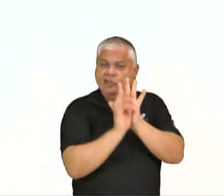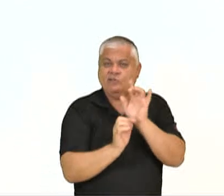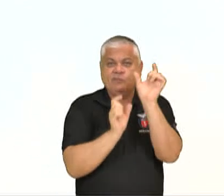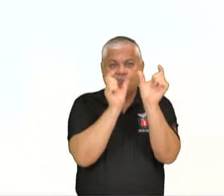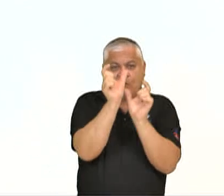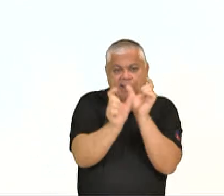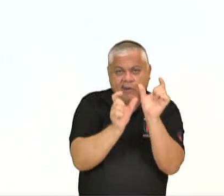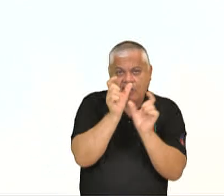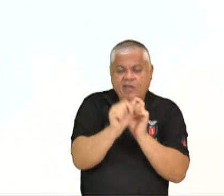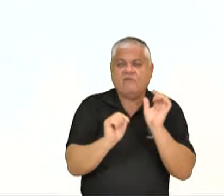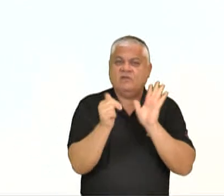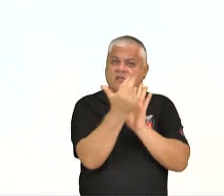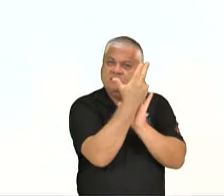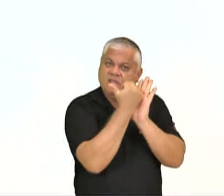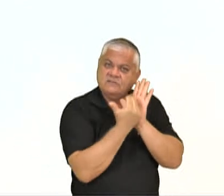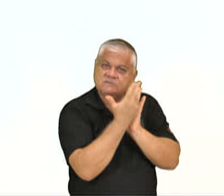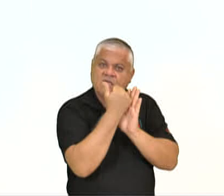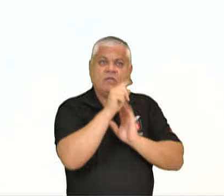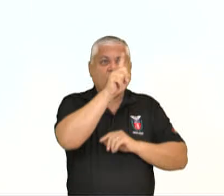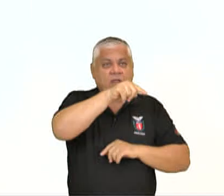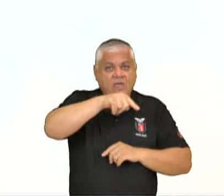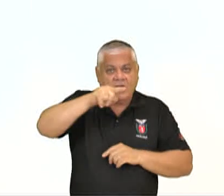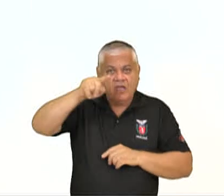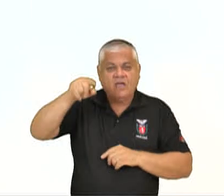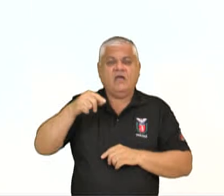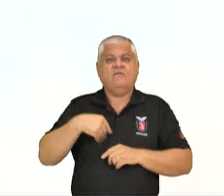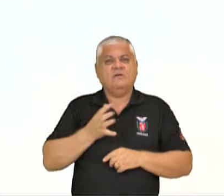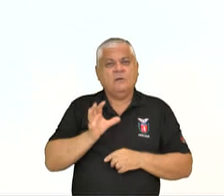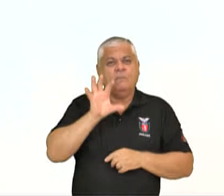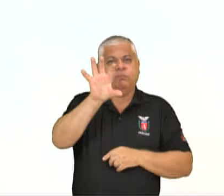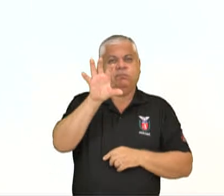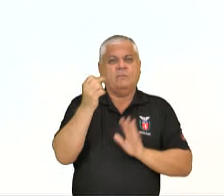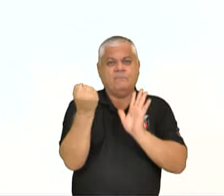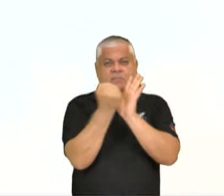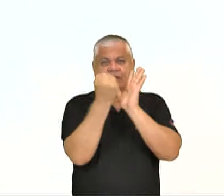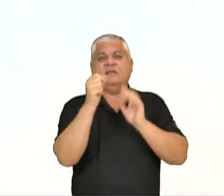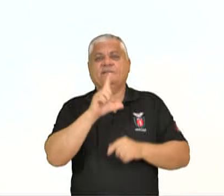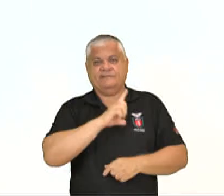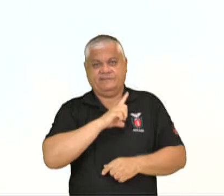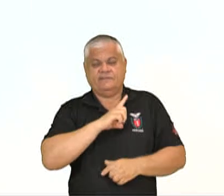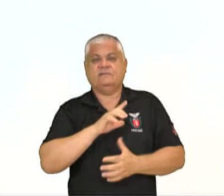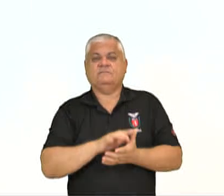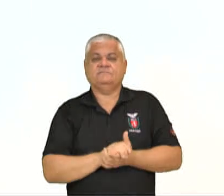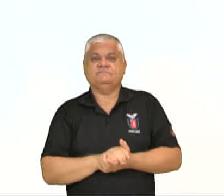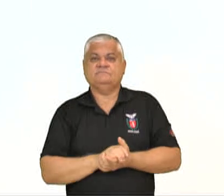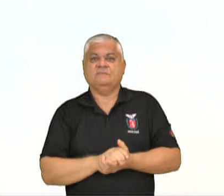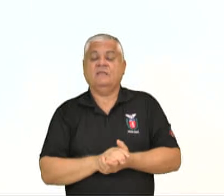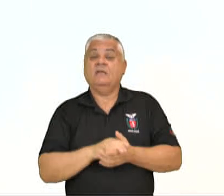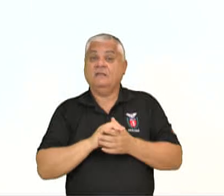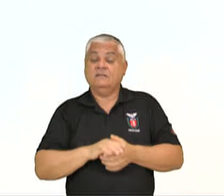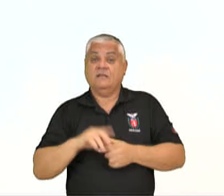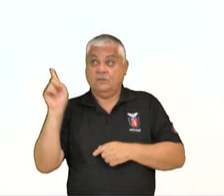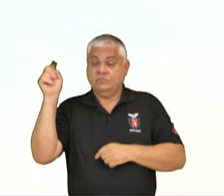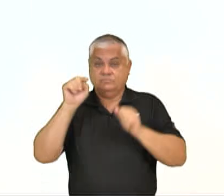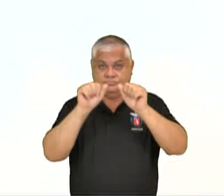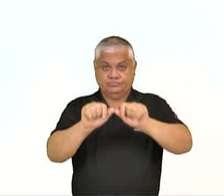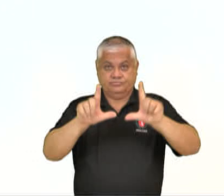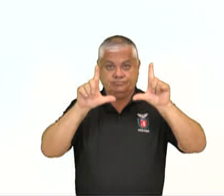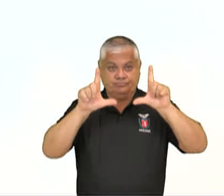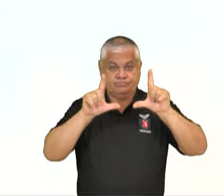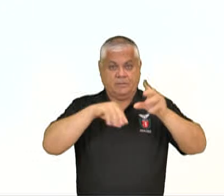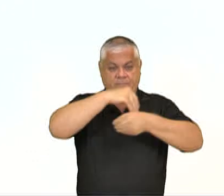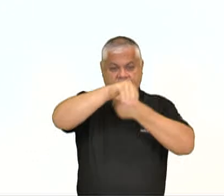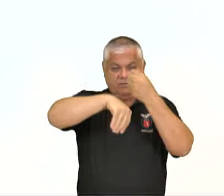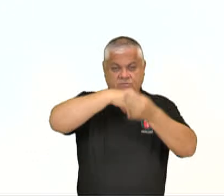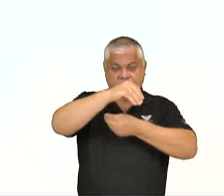como ilustrações, gráficos e ícones. Pensando em níveis científicos, os infográficos que misturam imagens e